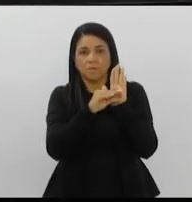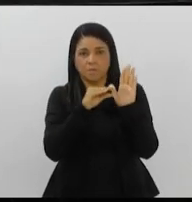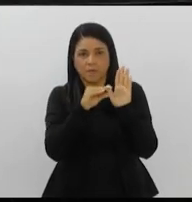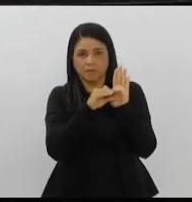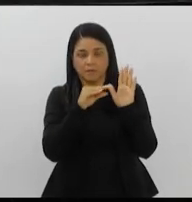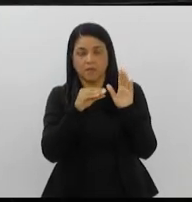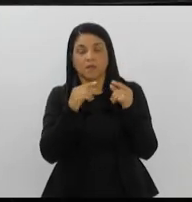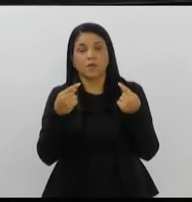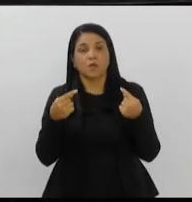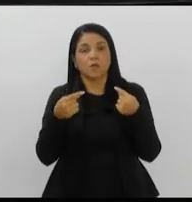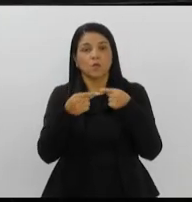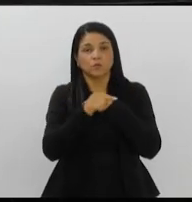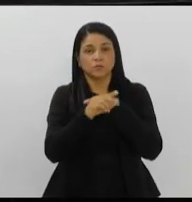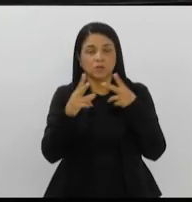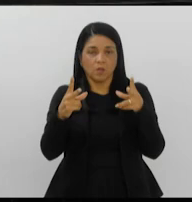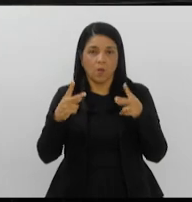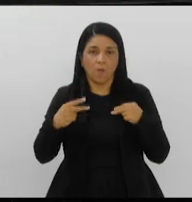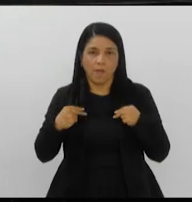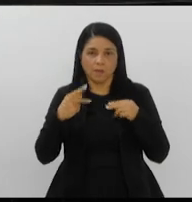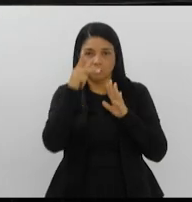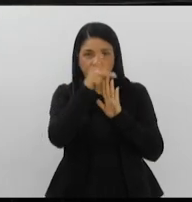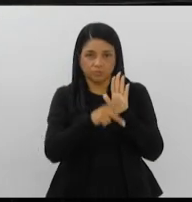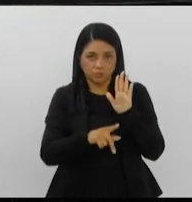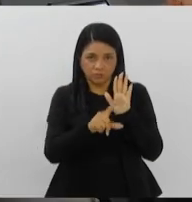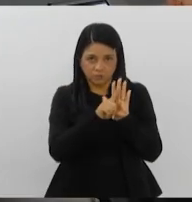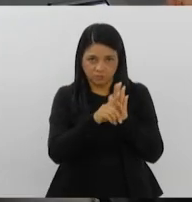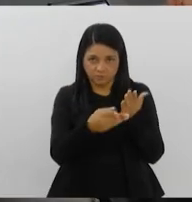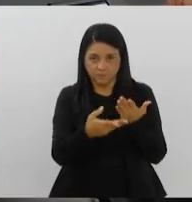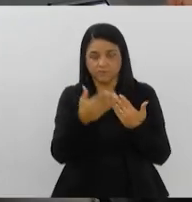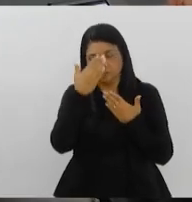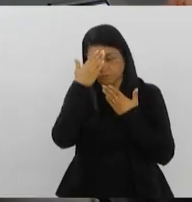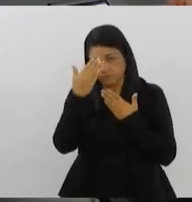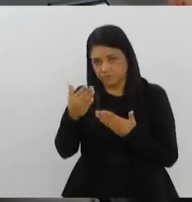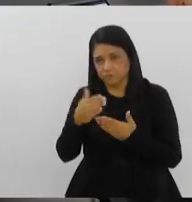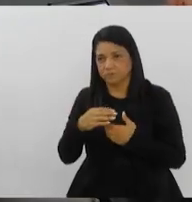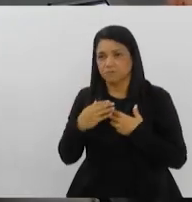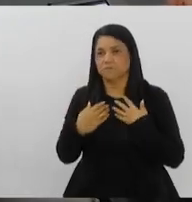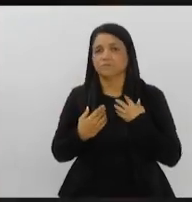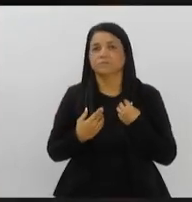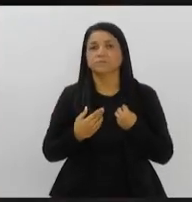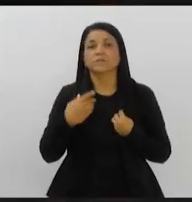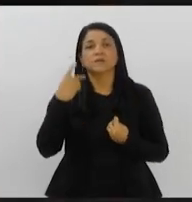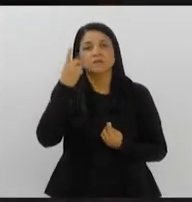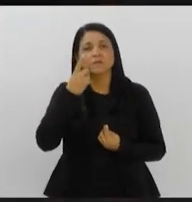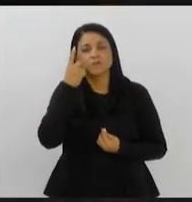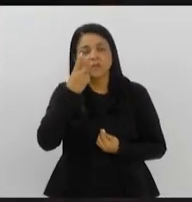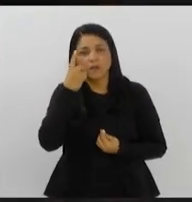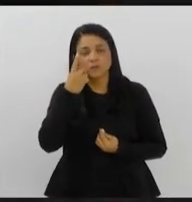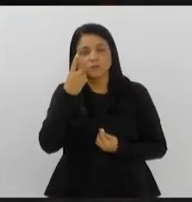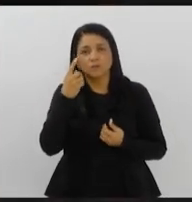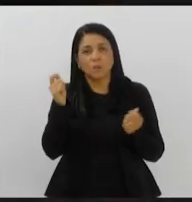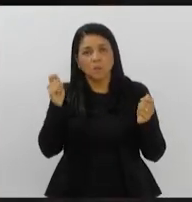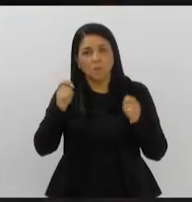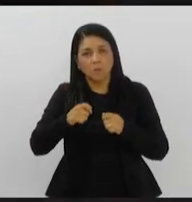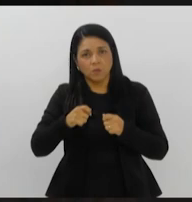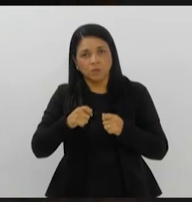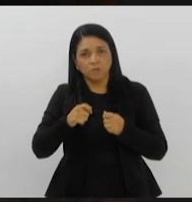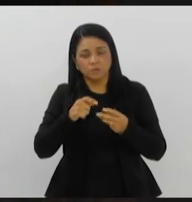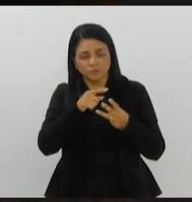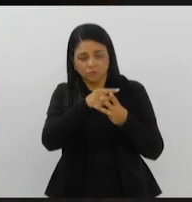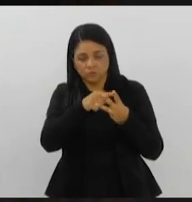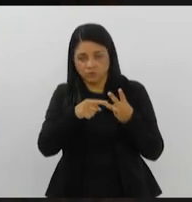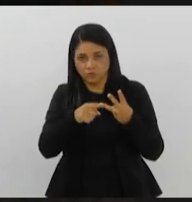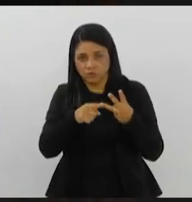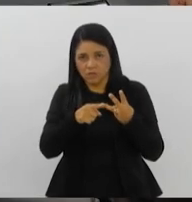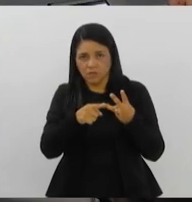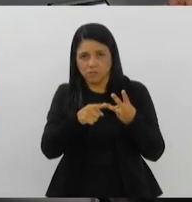contrário ao mérito do projeto. Muito obrigado, senhora presidente. Nobre deputado, podemos votar os três destaques em